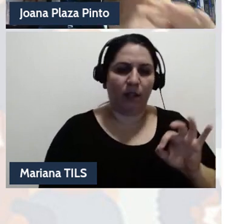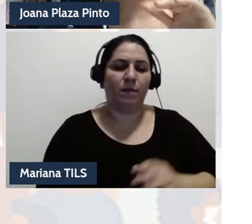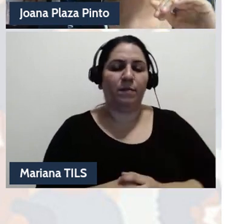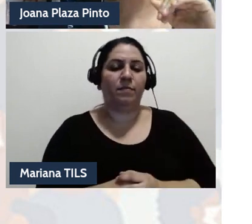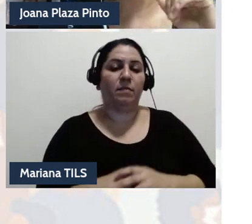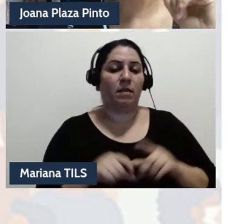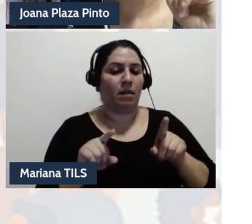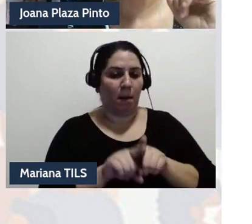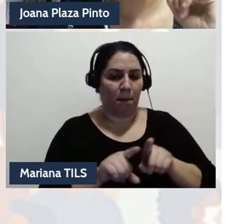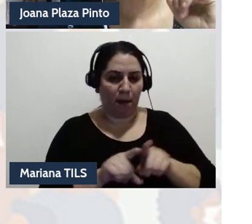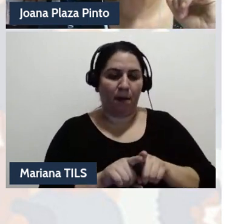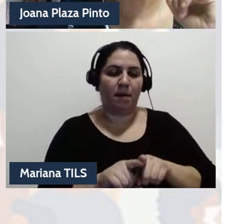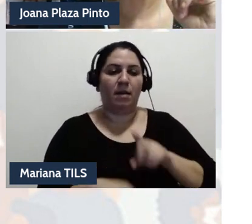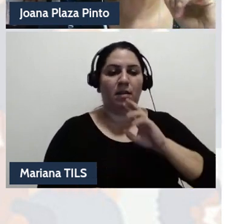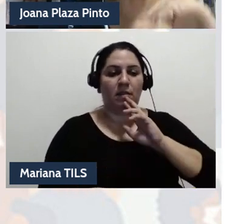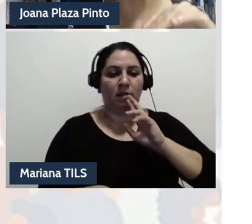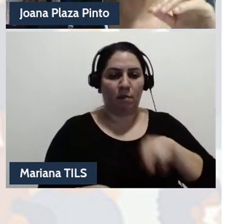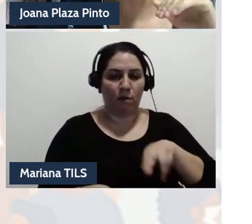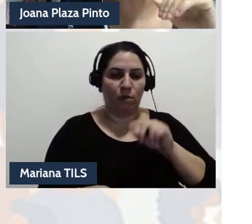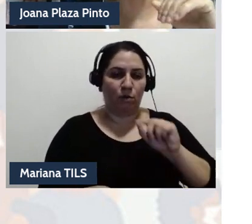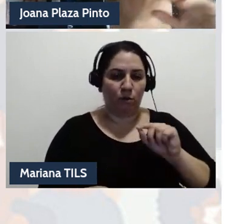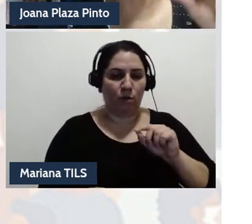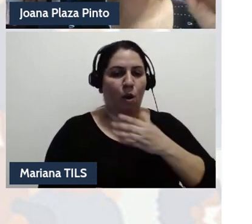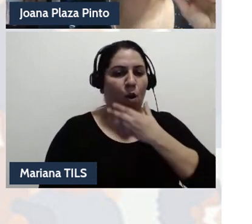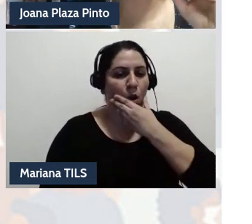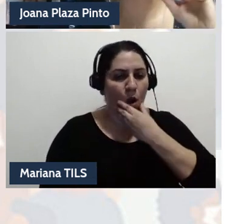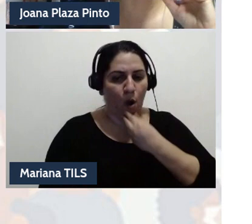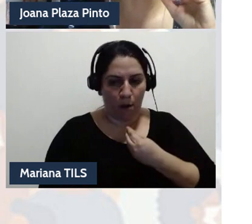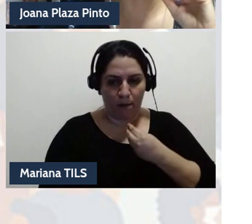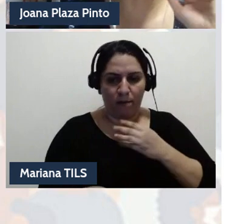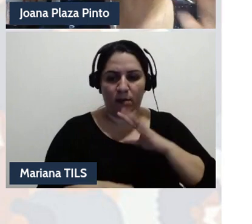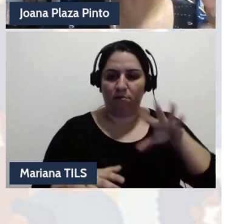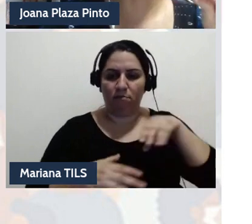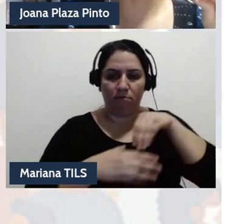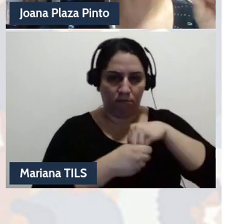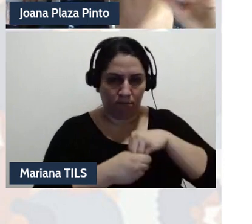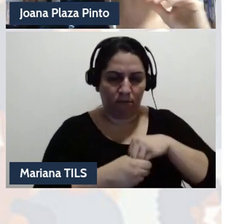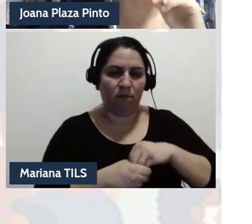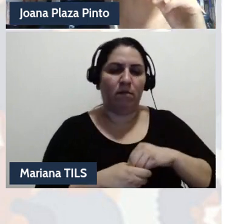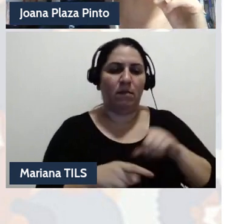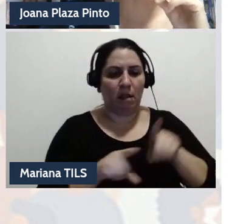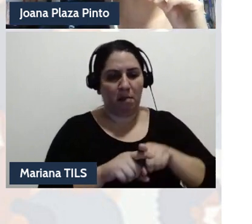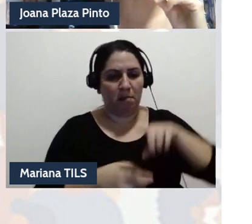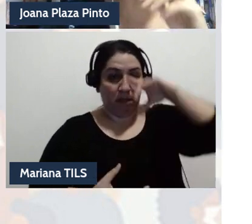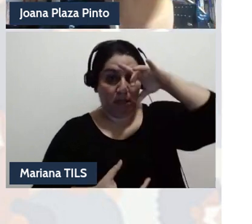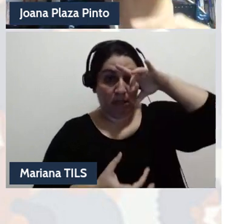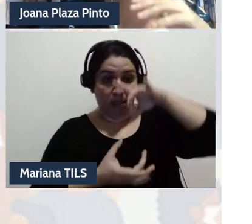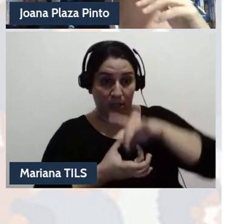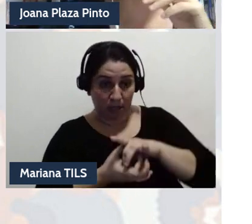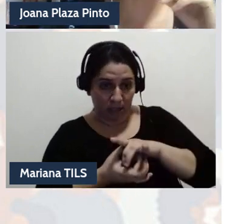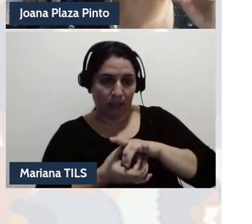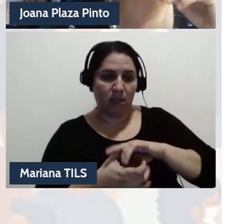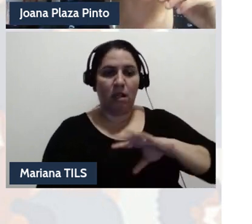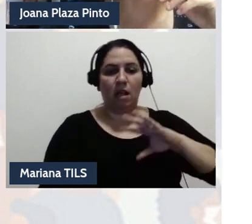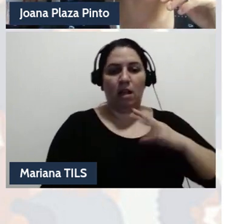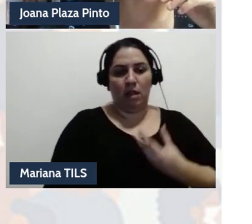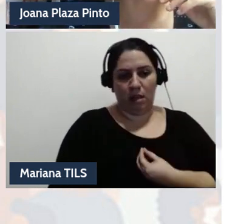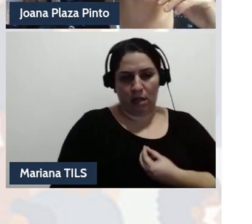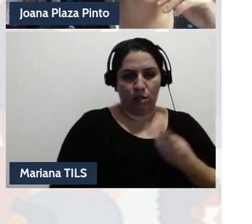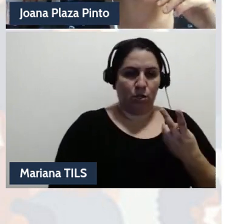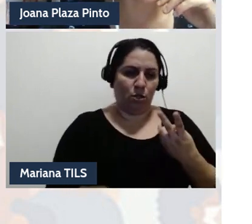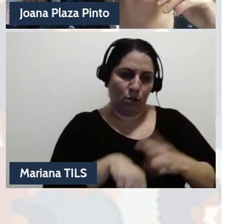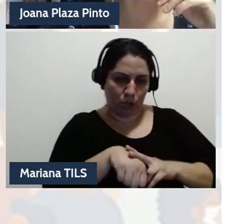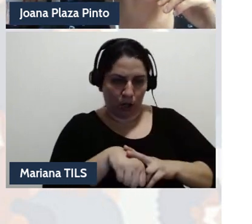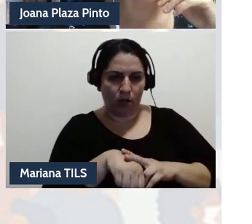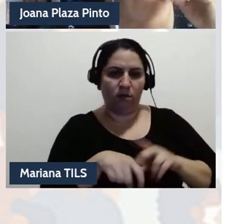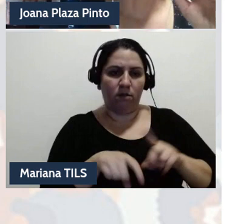mesma coisa para homens, né? Também cis e trans. Aqui está sintetizado e a opção não binária também